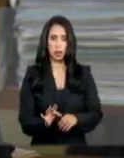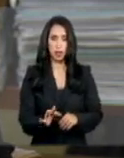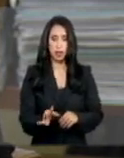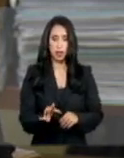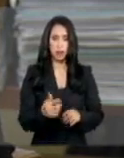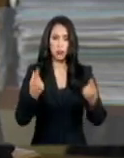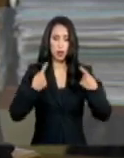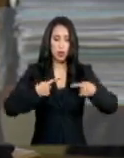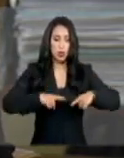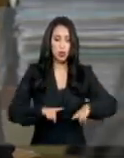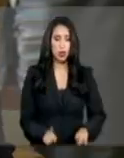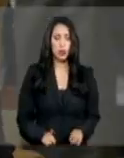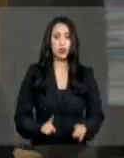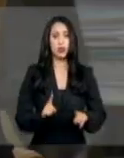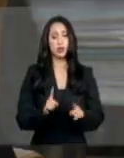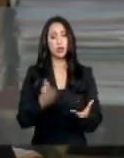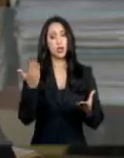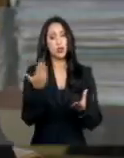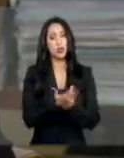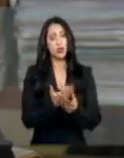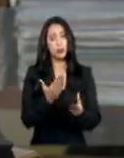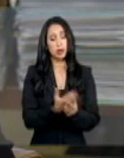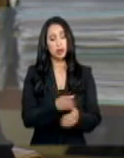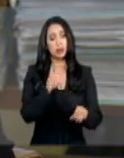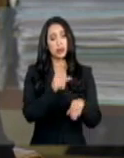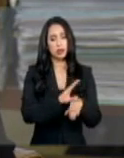postulado do devido processo constitucional